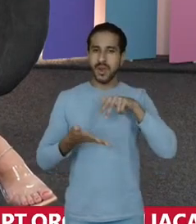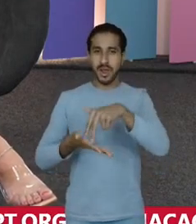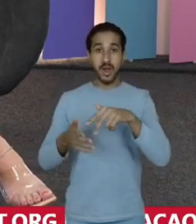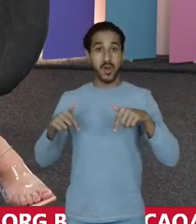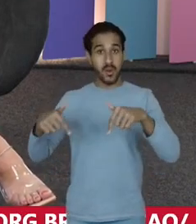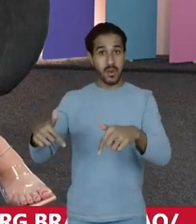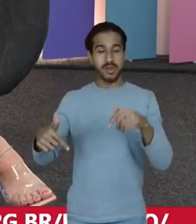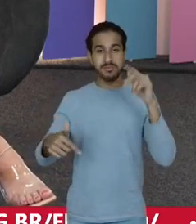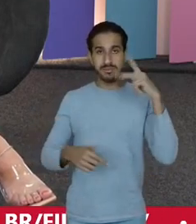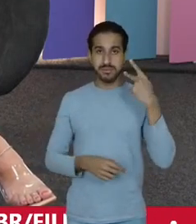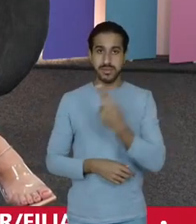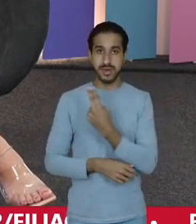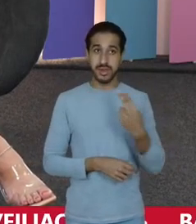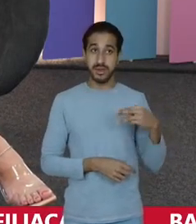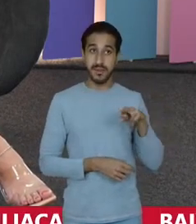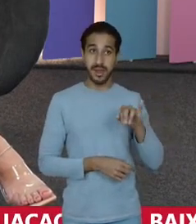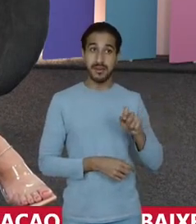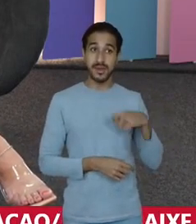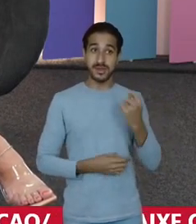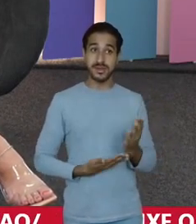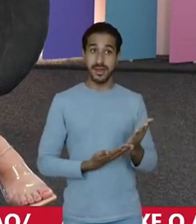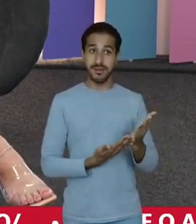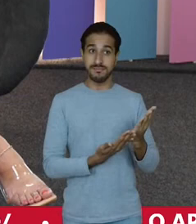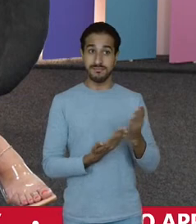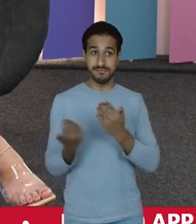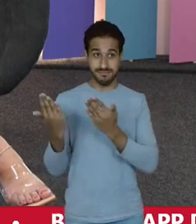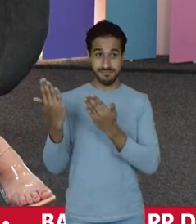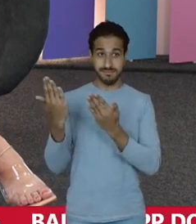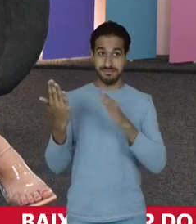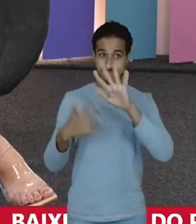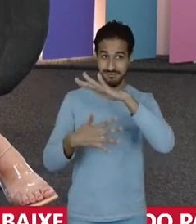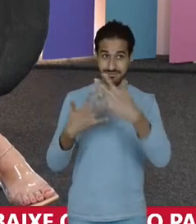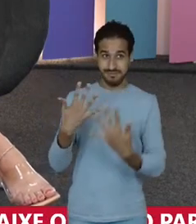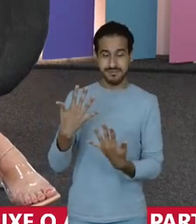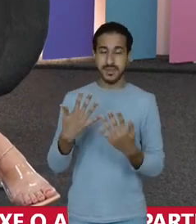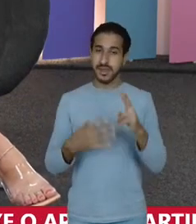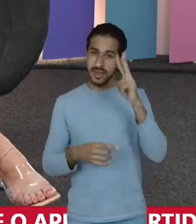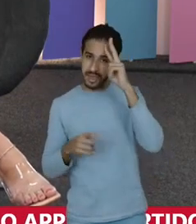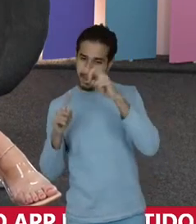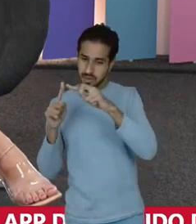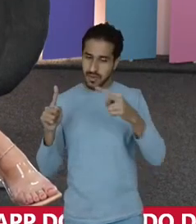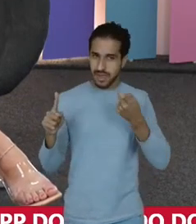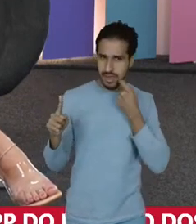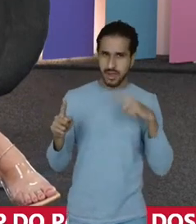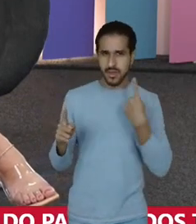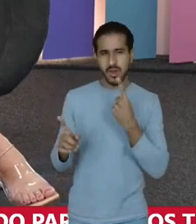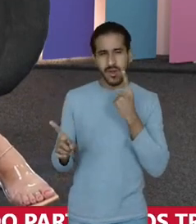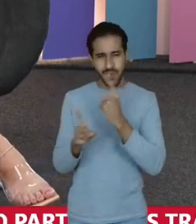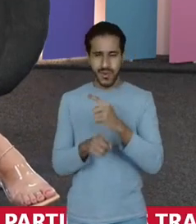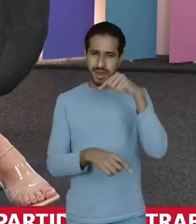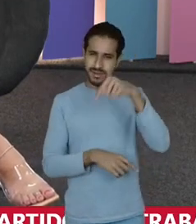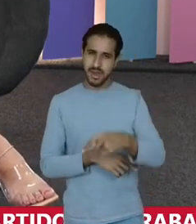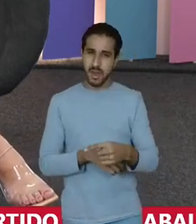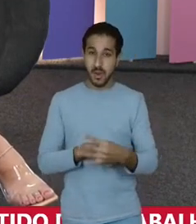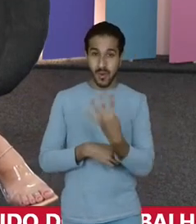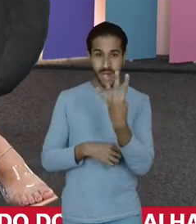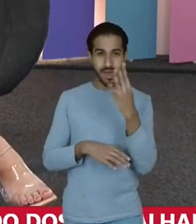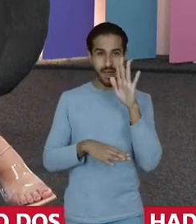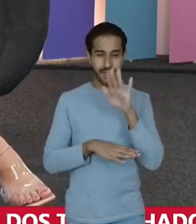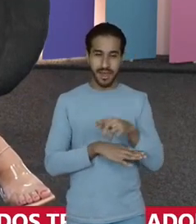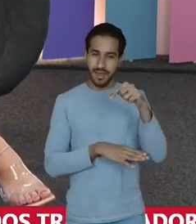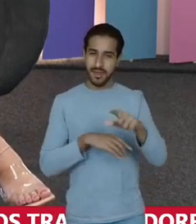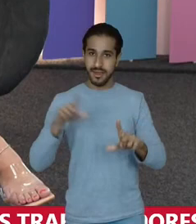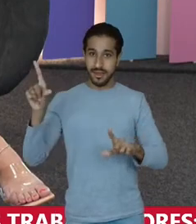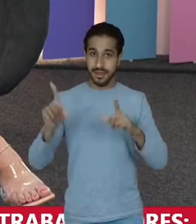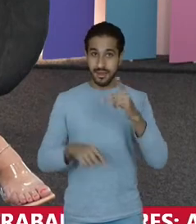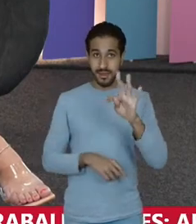disputa política. Eu sou a Mariana Jacob e esse é meu sinal em Libras. E de segunda a sexta-feira a gente tem encontro marcado às 16h